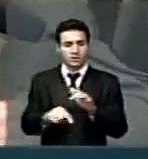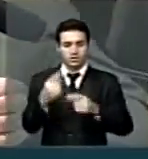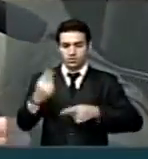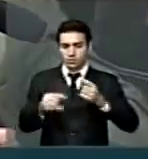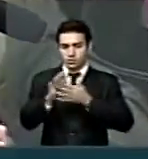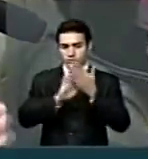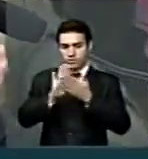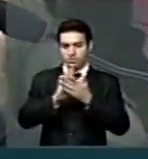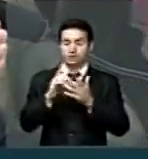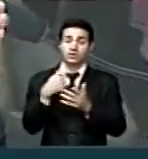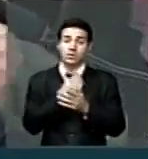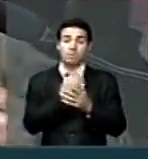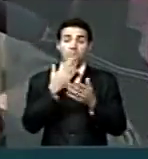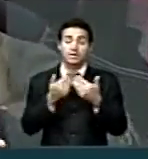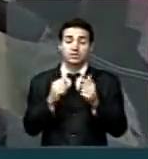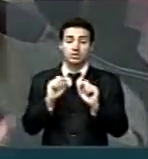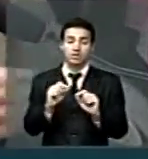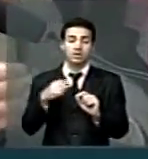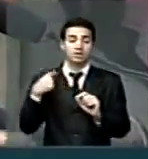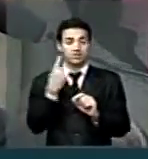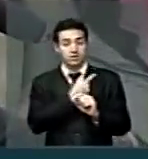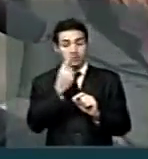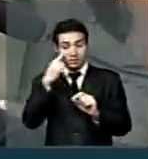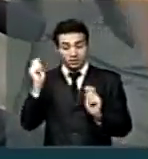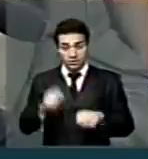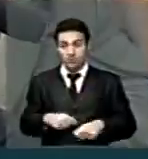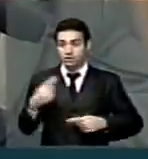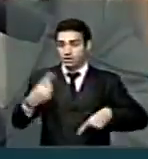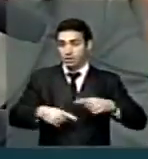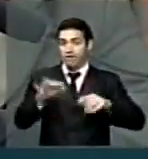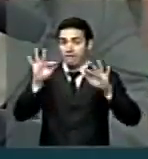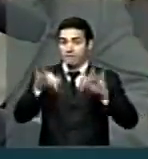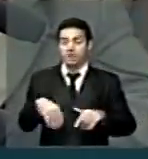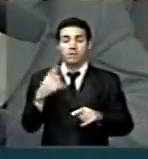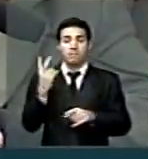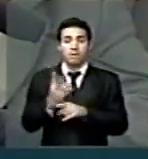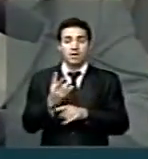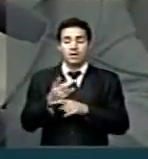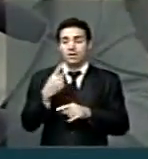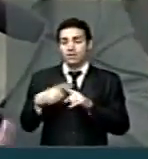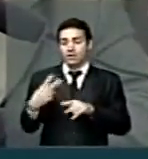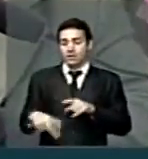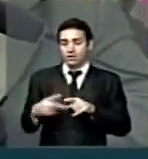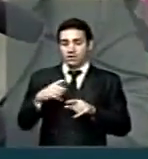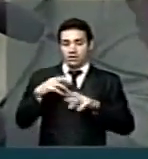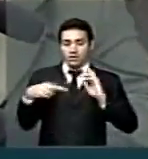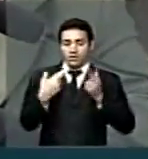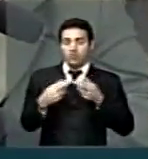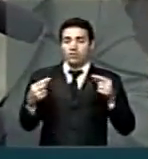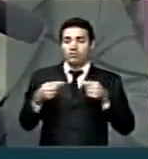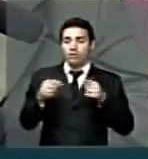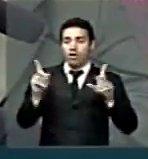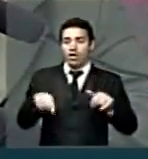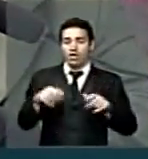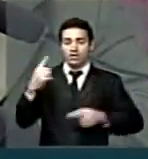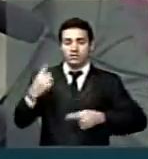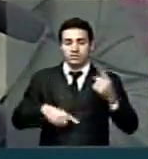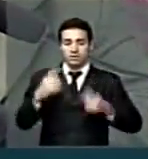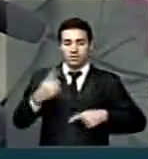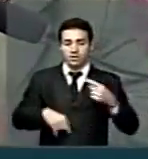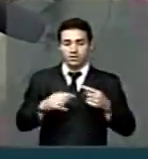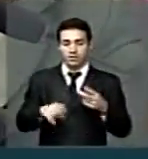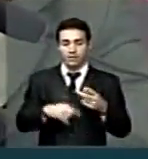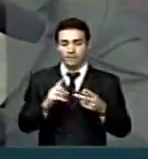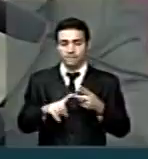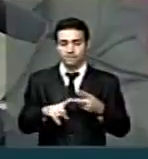estamos aqui solicitando é que nós possamos encerrar os debates, mesmo porque esta não é sessão de debates. Para contraditar, seu presidente. Esta não